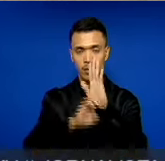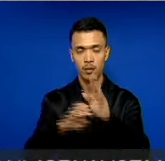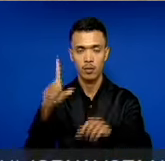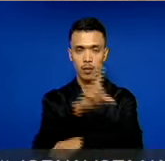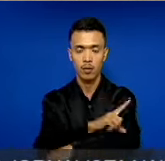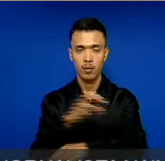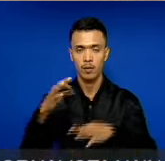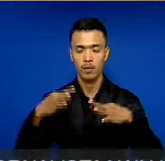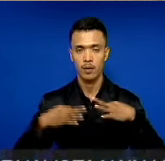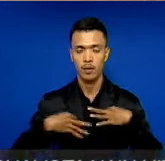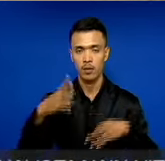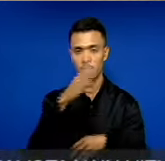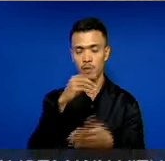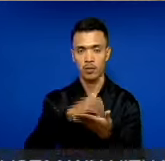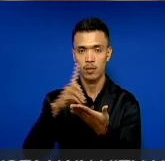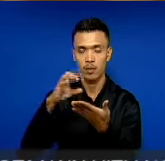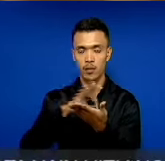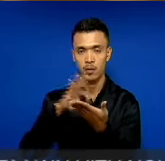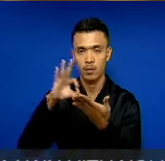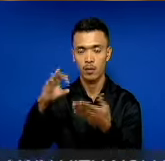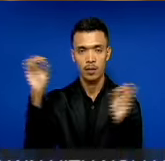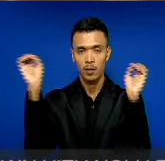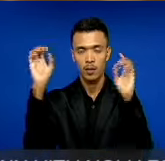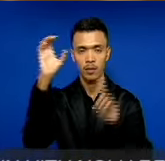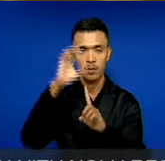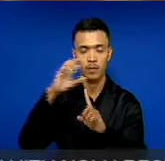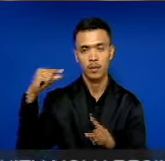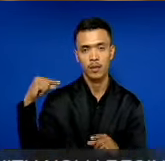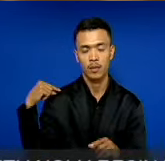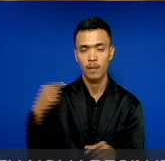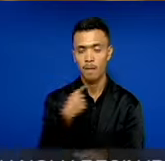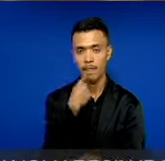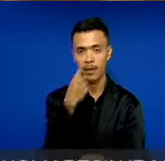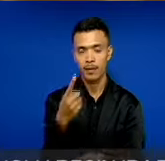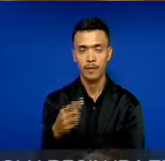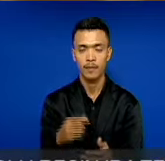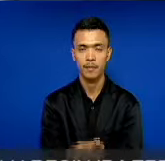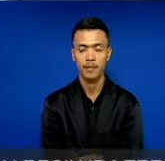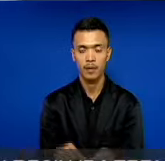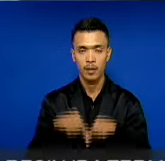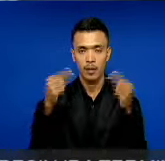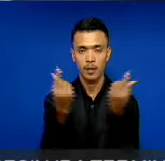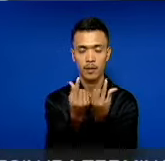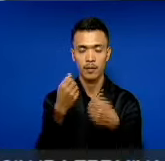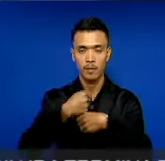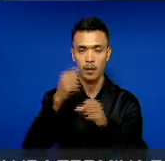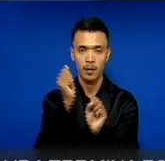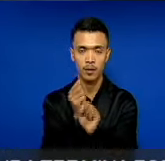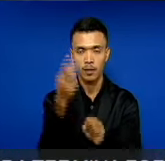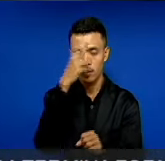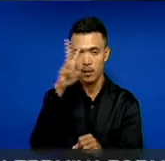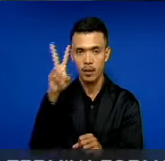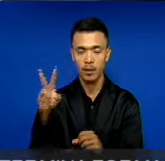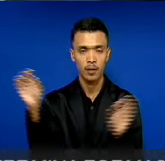fim de semana la o sefi gabinete. Francisco de Carvalho Hactuir, autostop nebe equipa conjunta halo, identifica